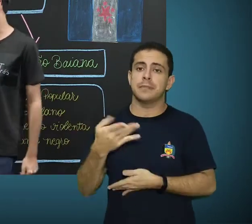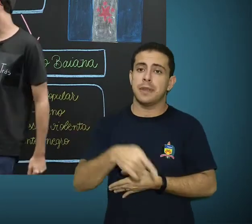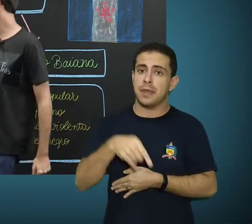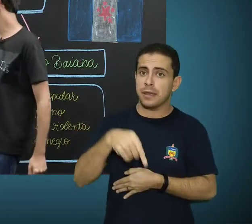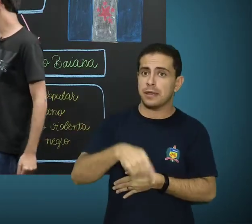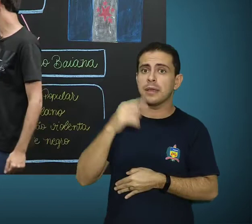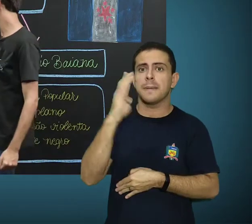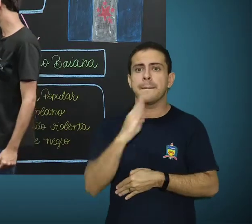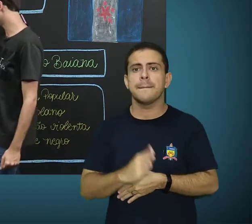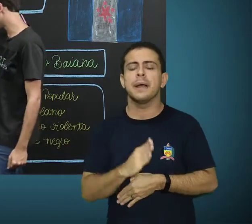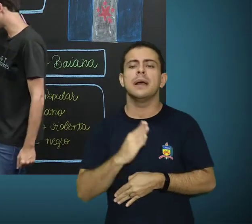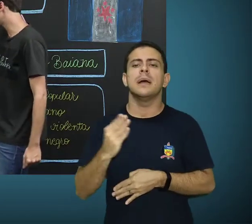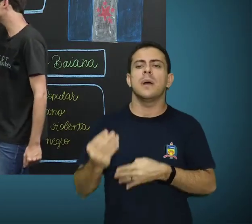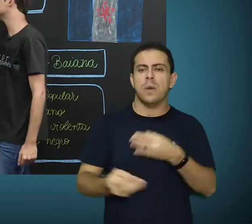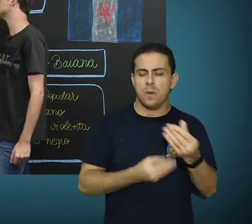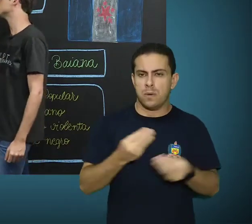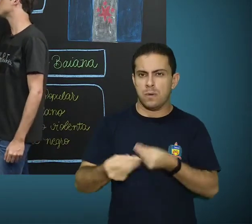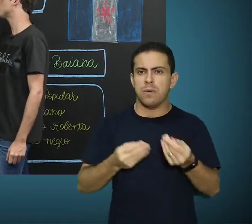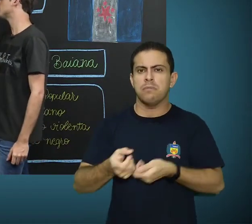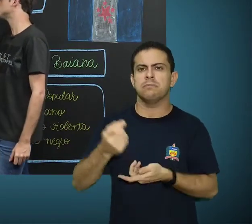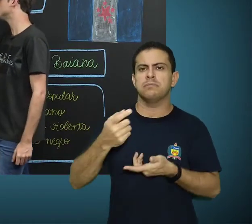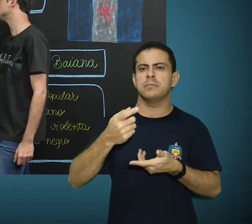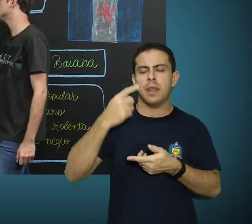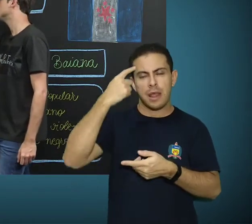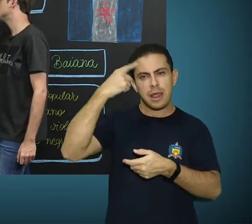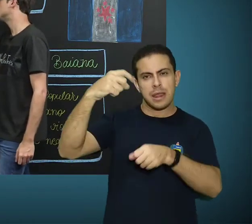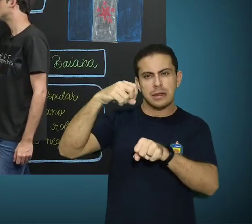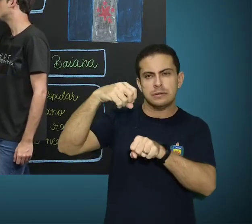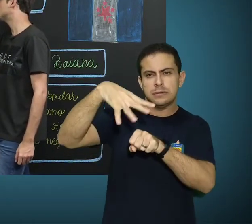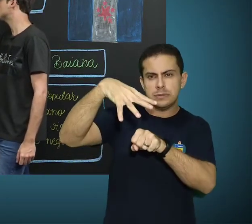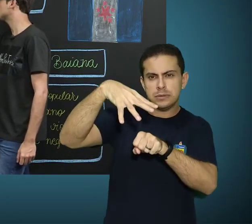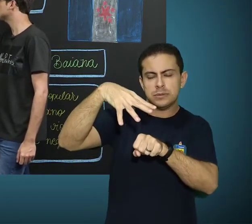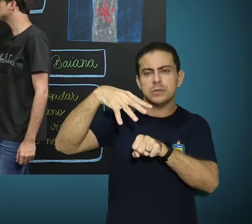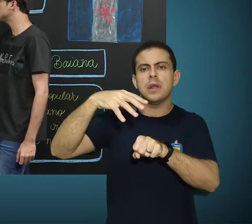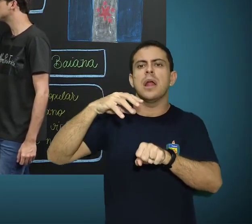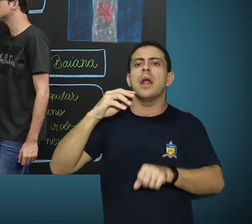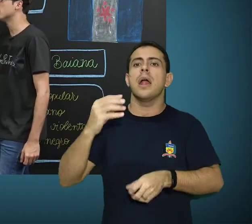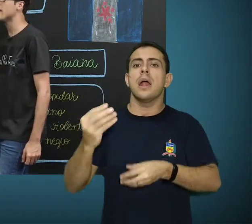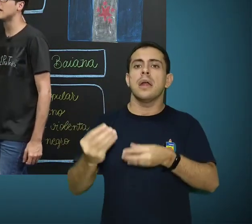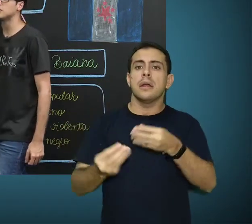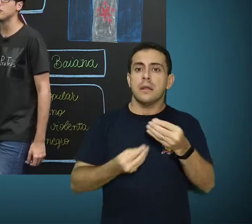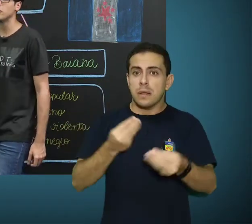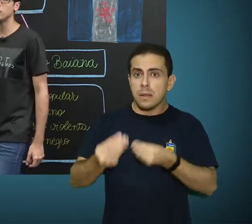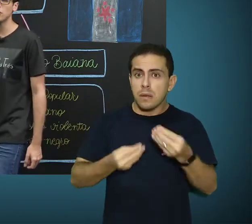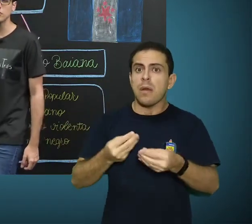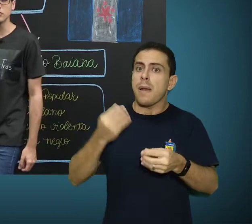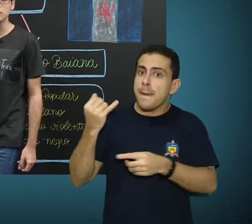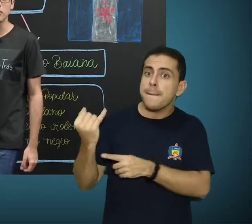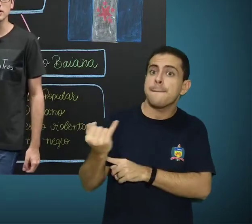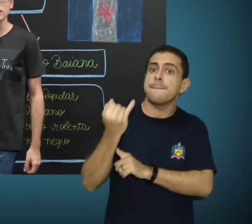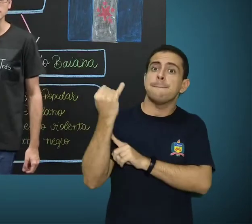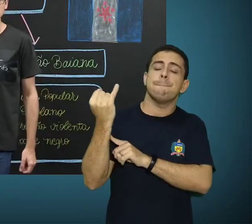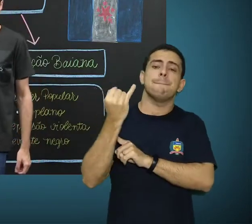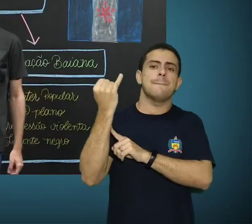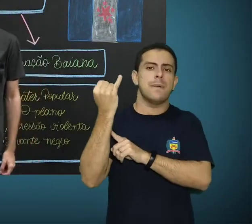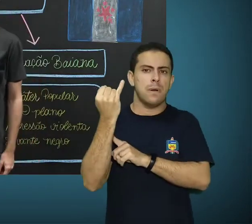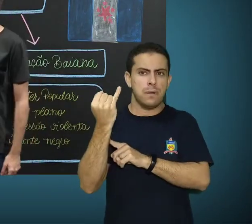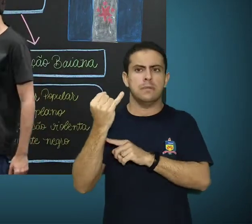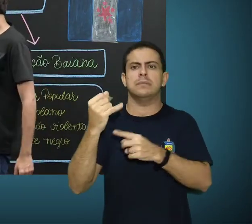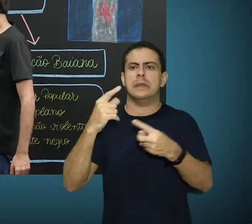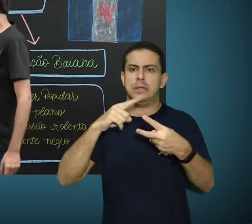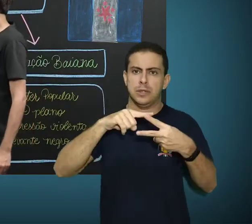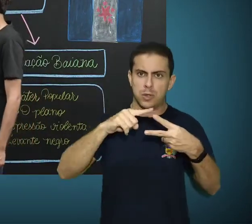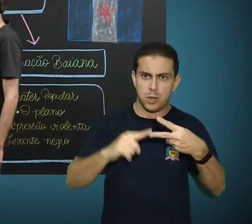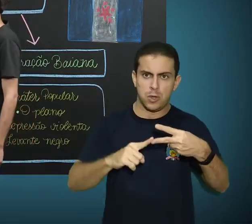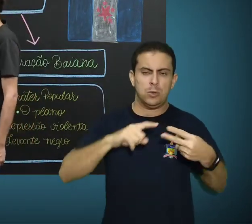as ideias iluministas, que combatiam o absolutismo, elas foram muito importantes